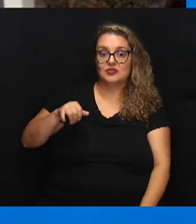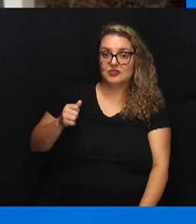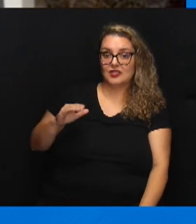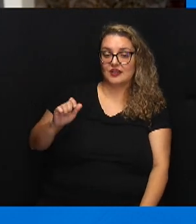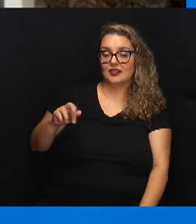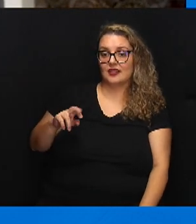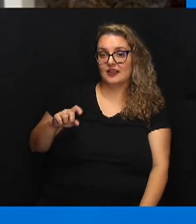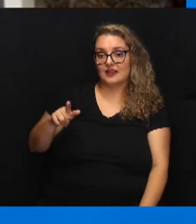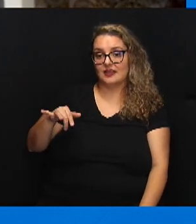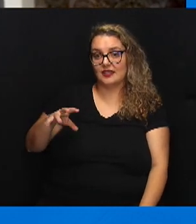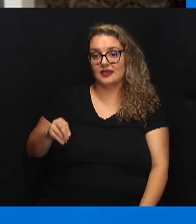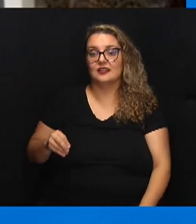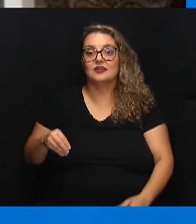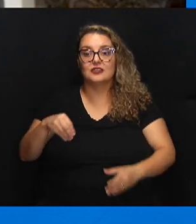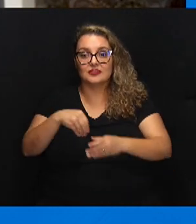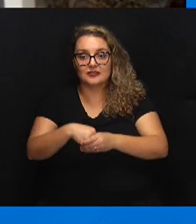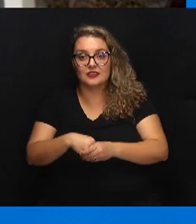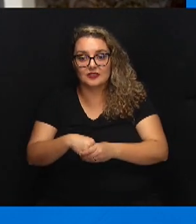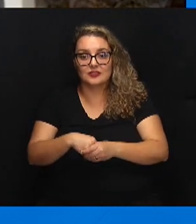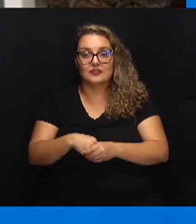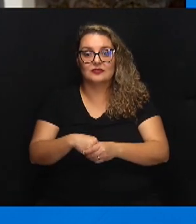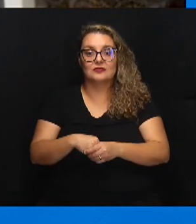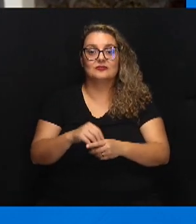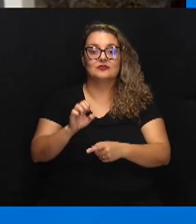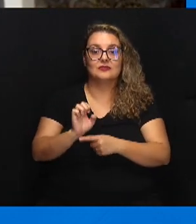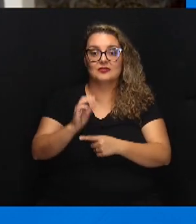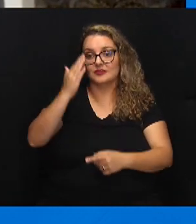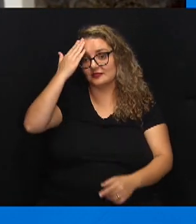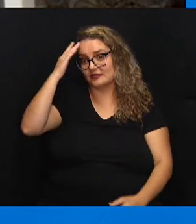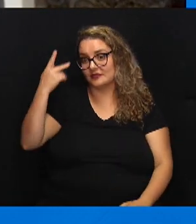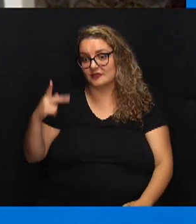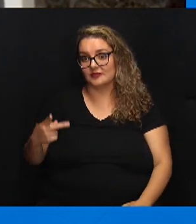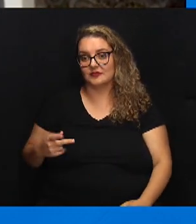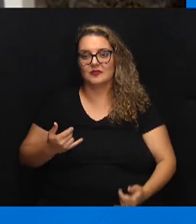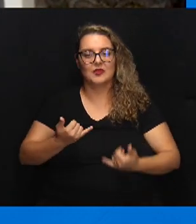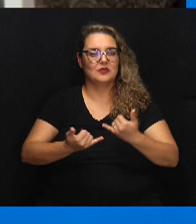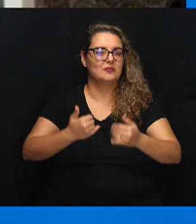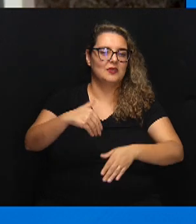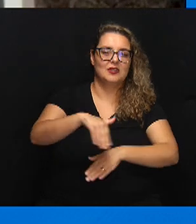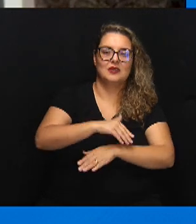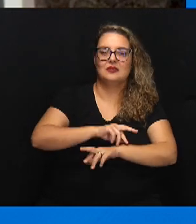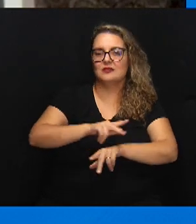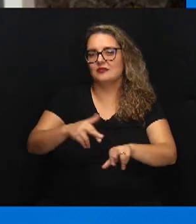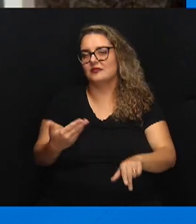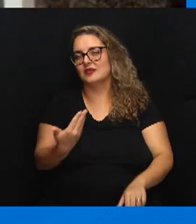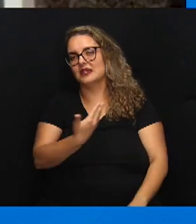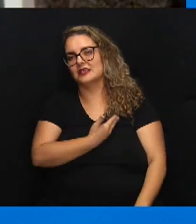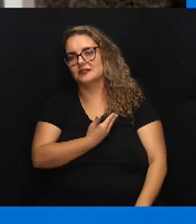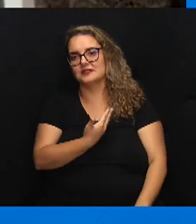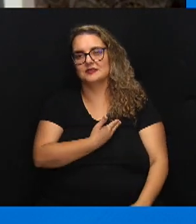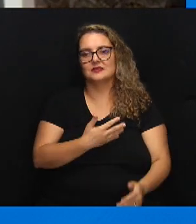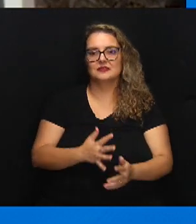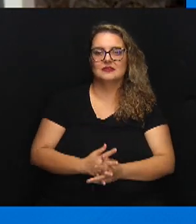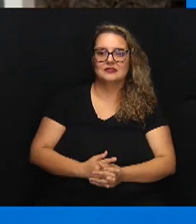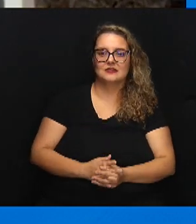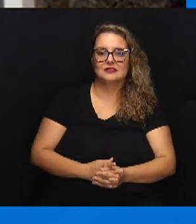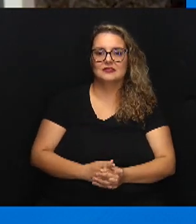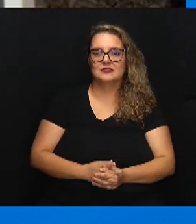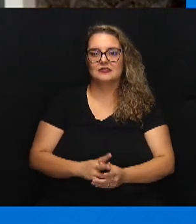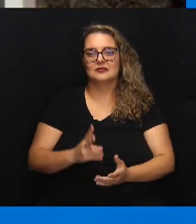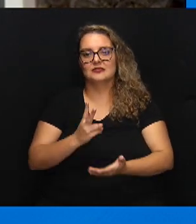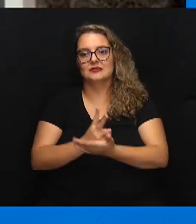cidade no interior do Paraná. Então era brincadeira na rua, muitos amigos, sempre junto com